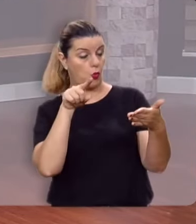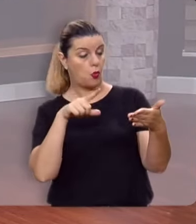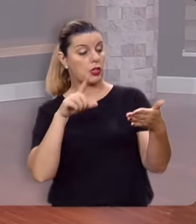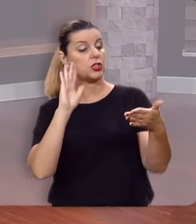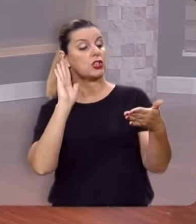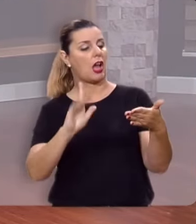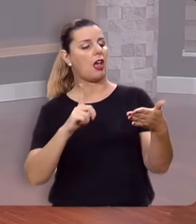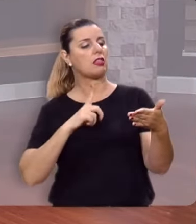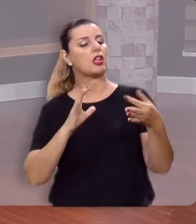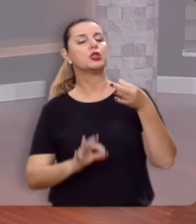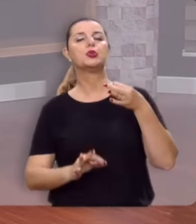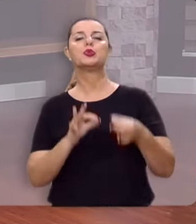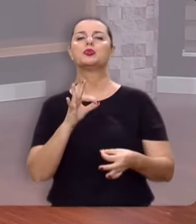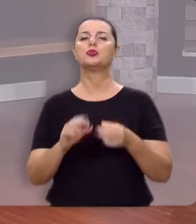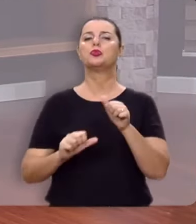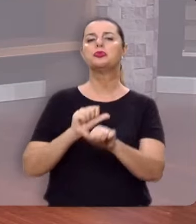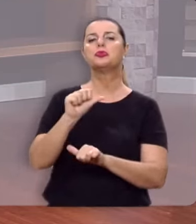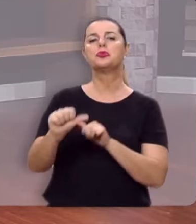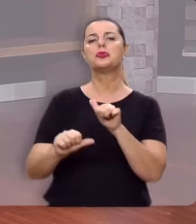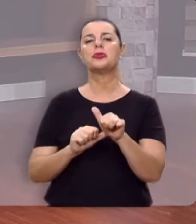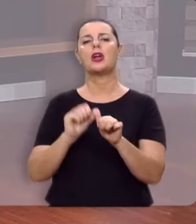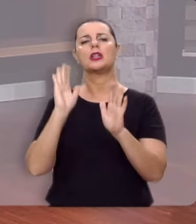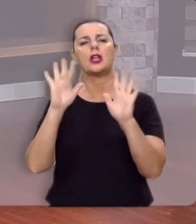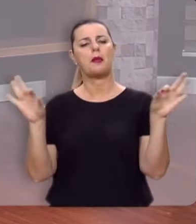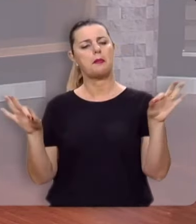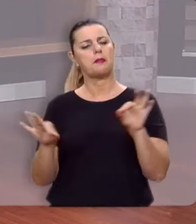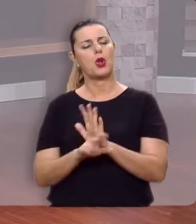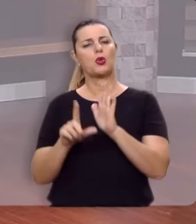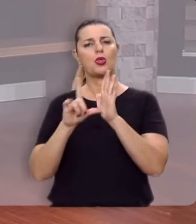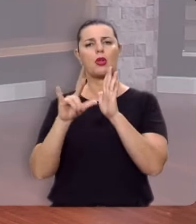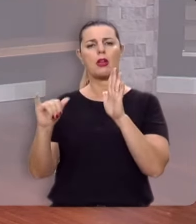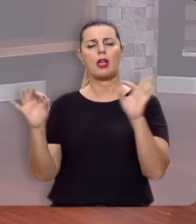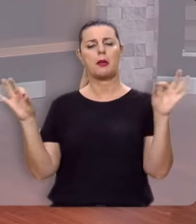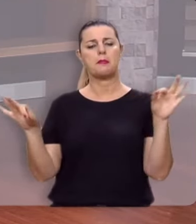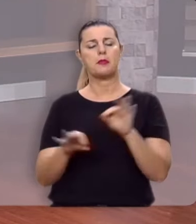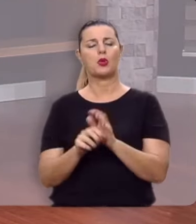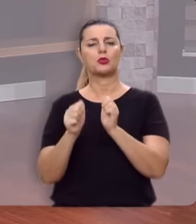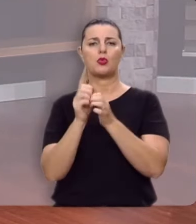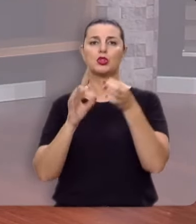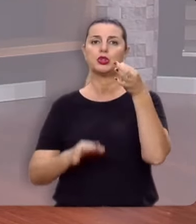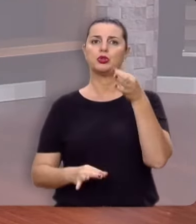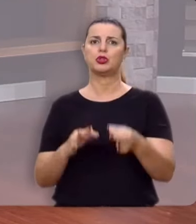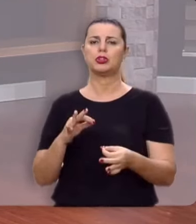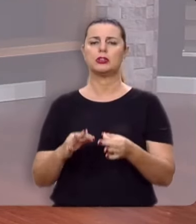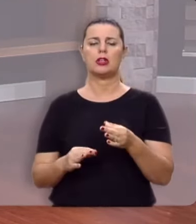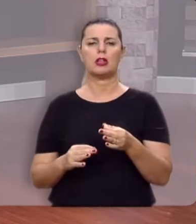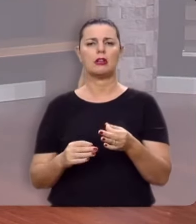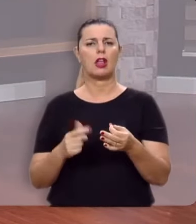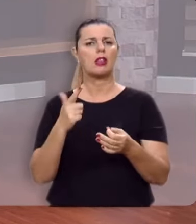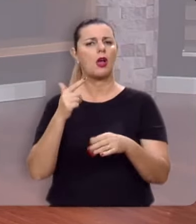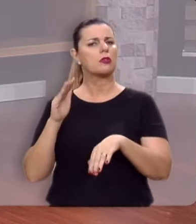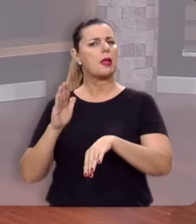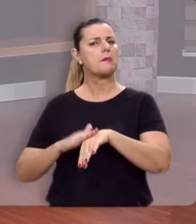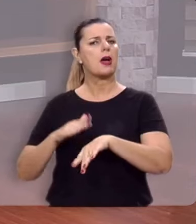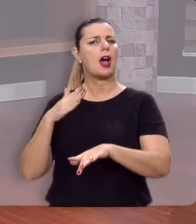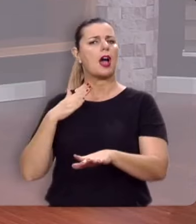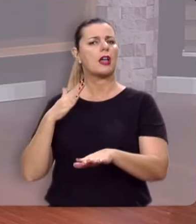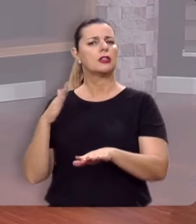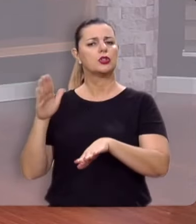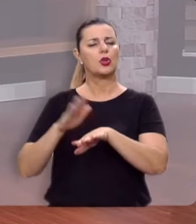está justificado. Quites com a lei, quites com a justiça, não pesa mais sobre